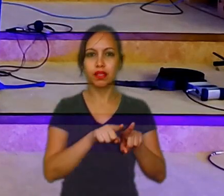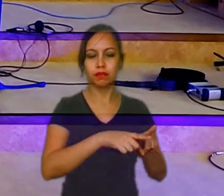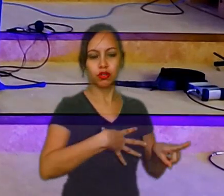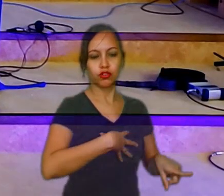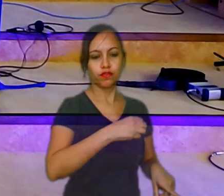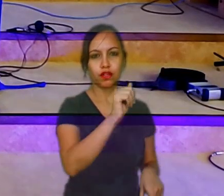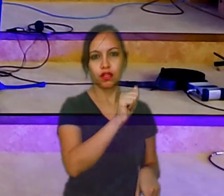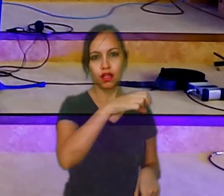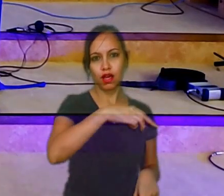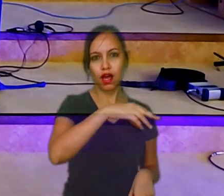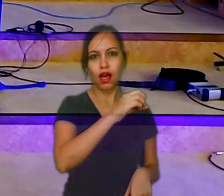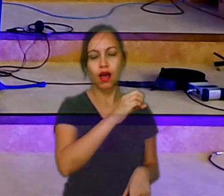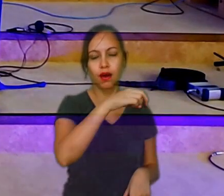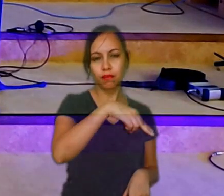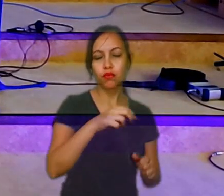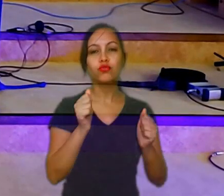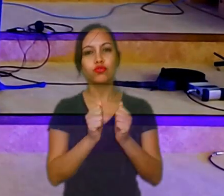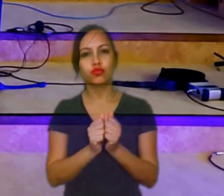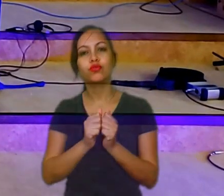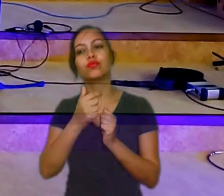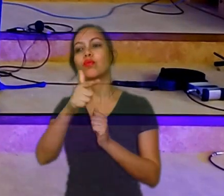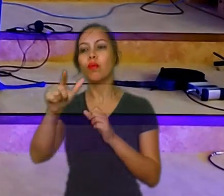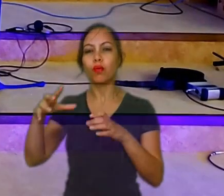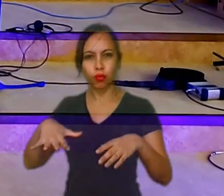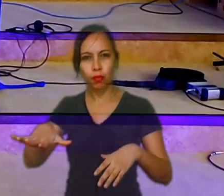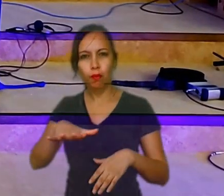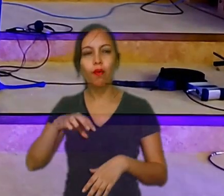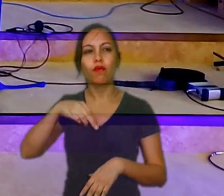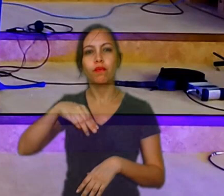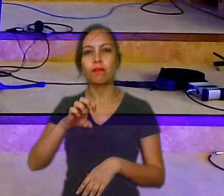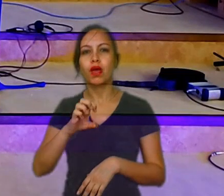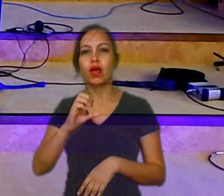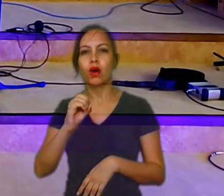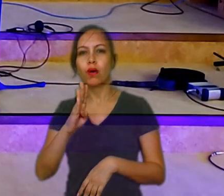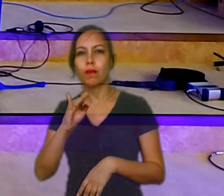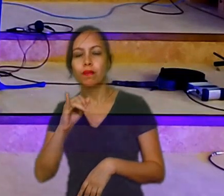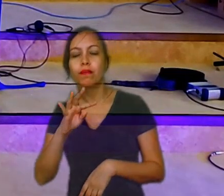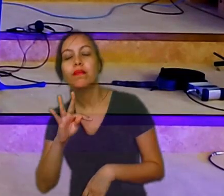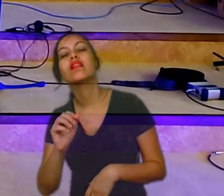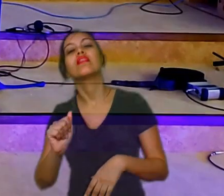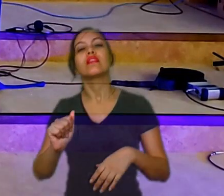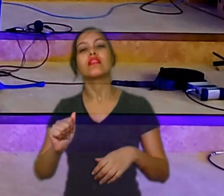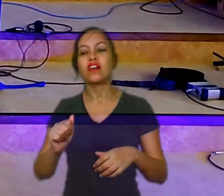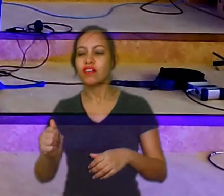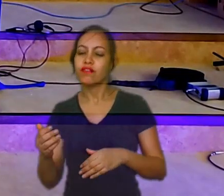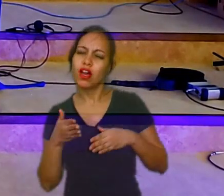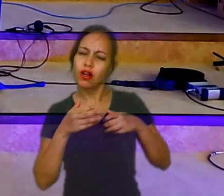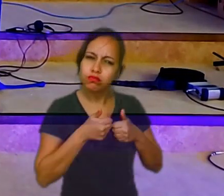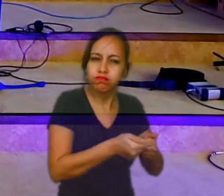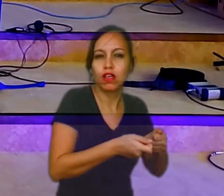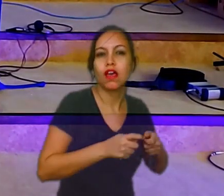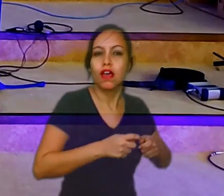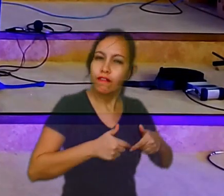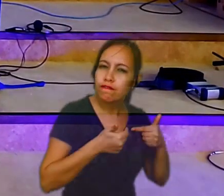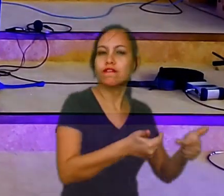com alguns dos meunitas, vieram a peleja contra Josafá. Então vieram